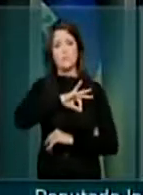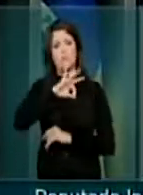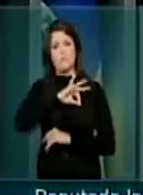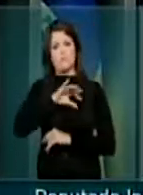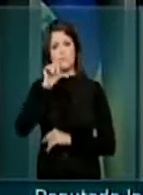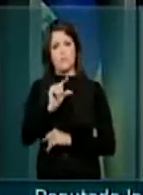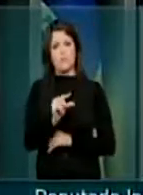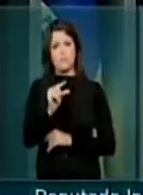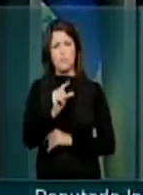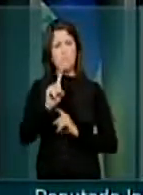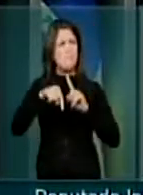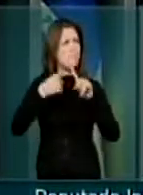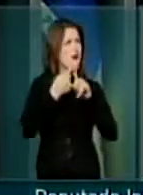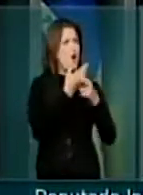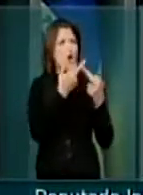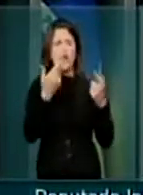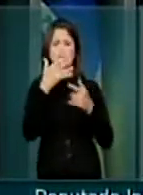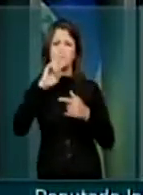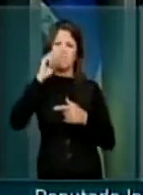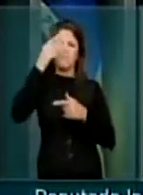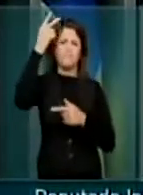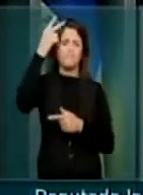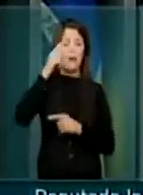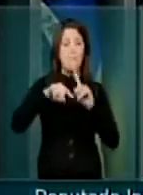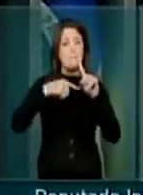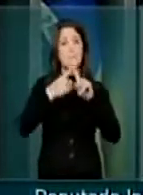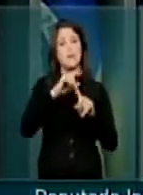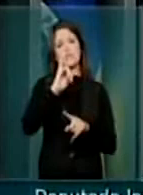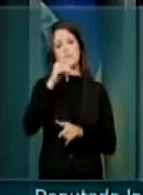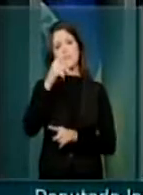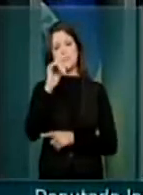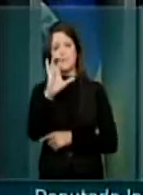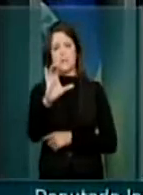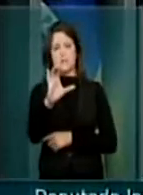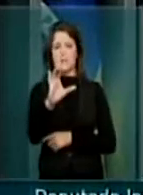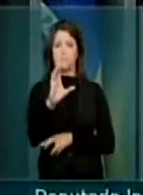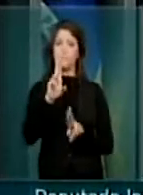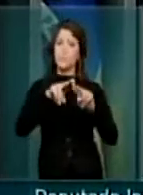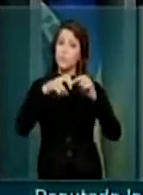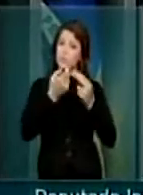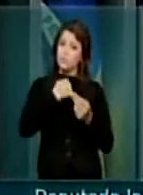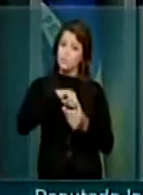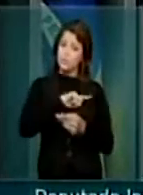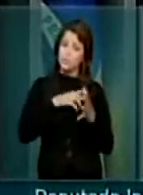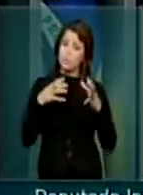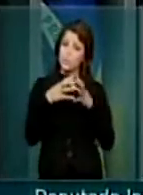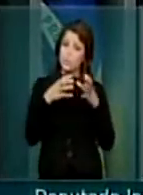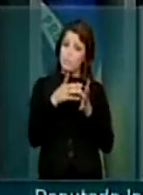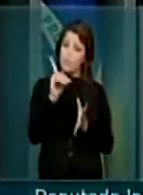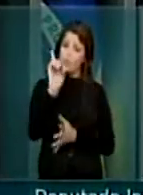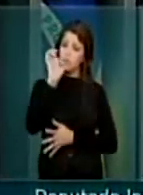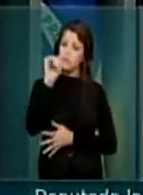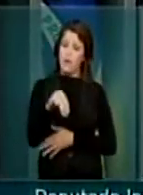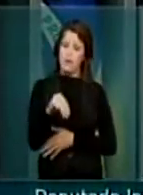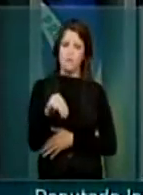mínimo e muito mais do que o IPC. De forma que nós do Partido